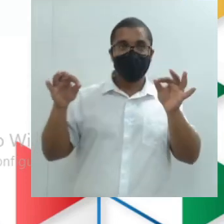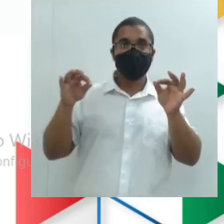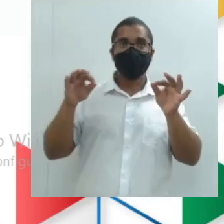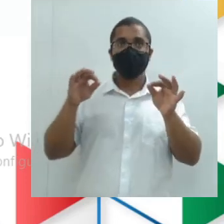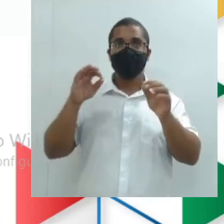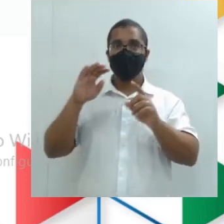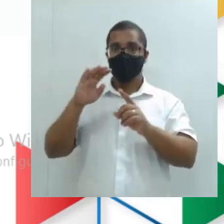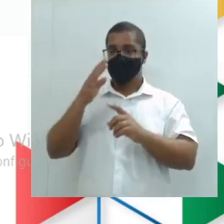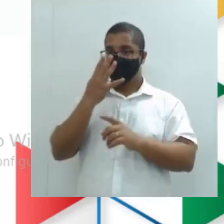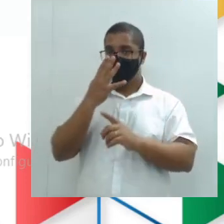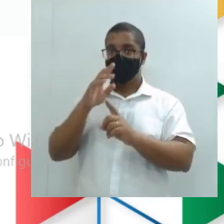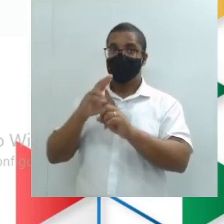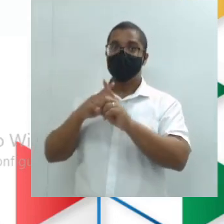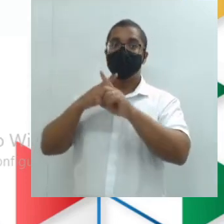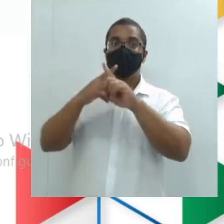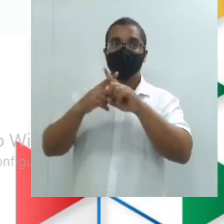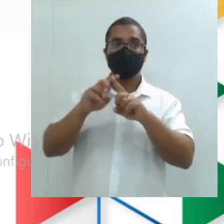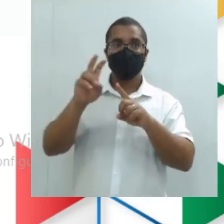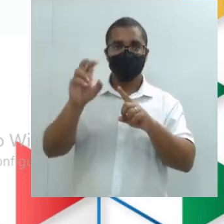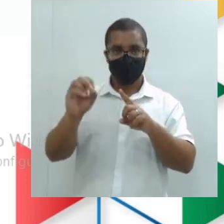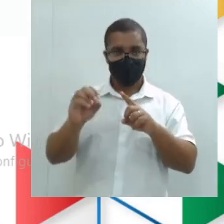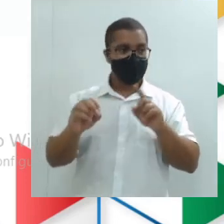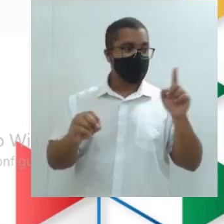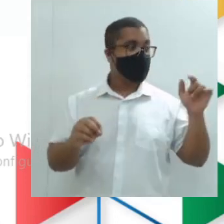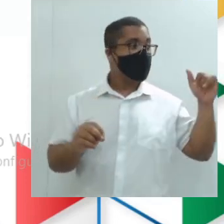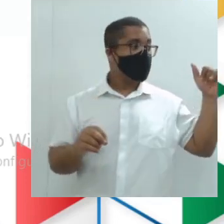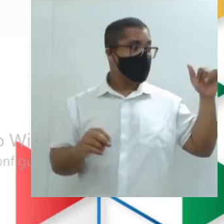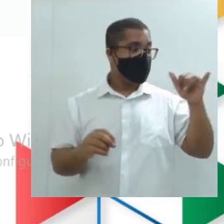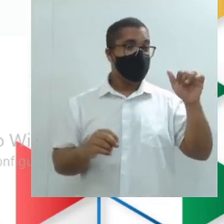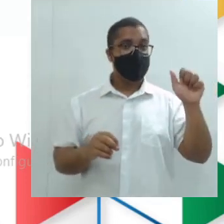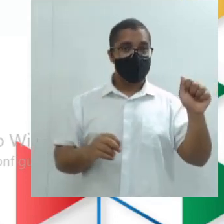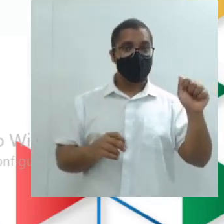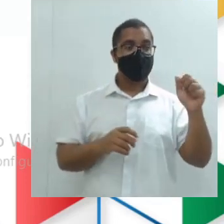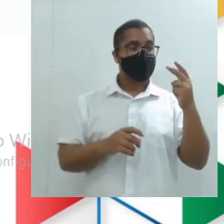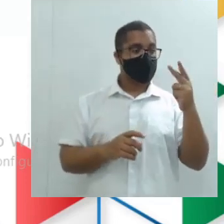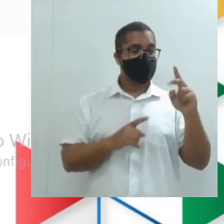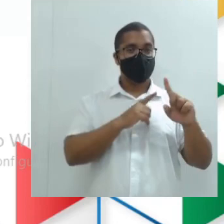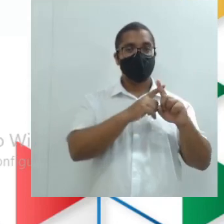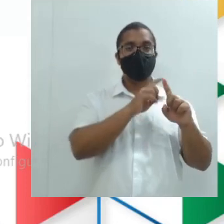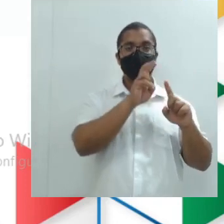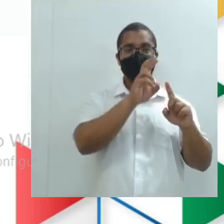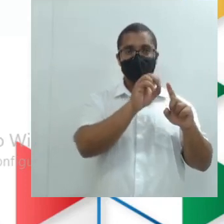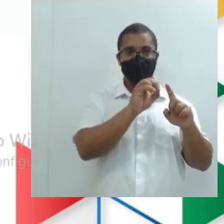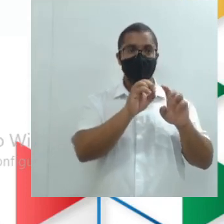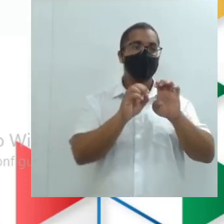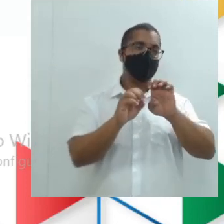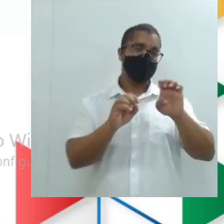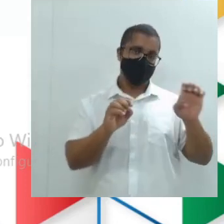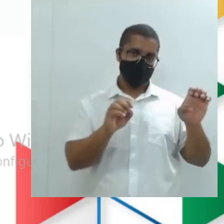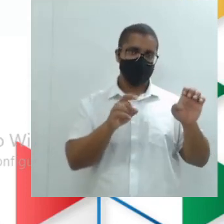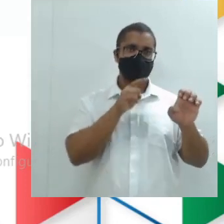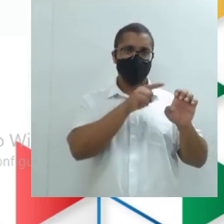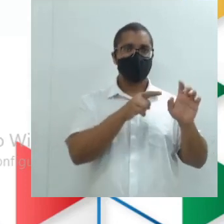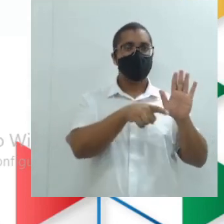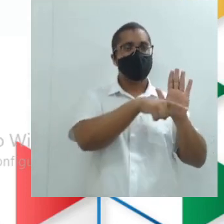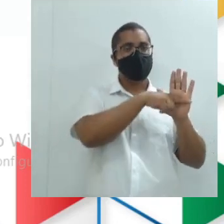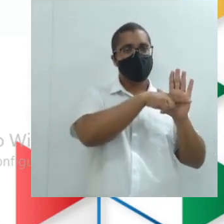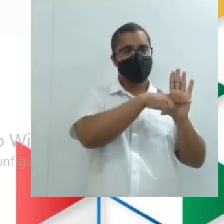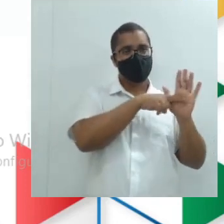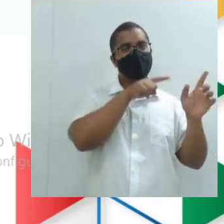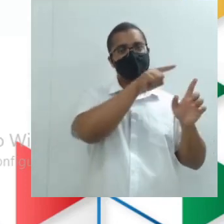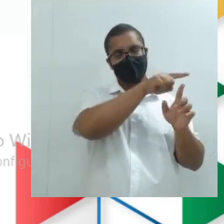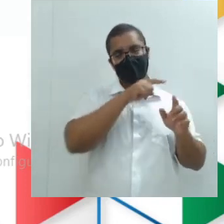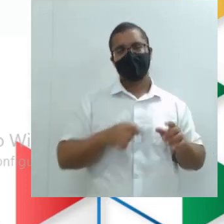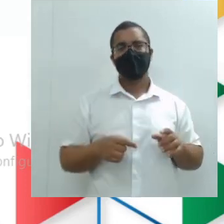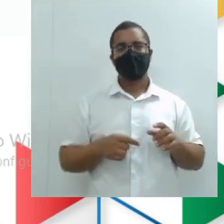vezes 50 e o avião A 2 vezes 50. Então, o avião A está do lado esquerdo negativo, ele está se aproximando de São